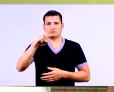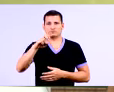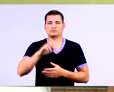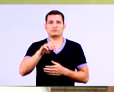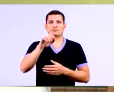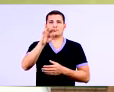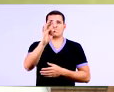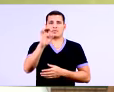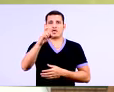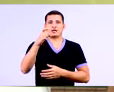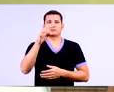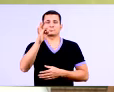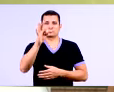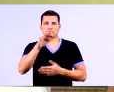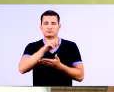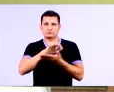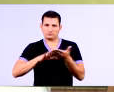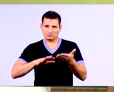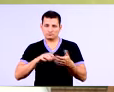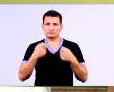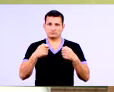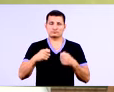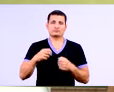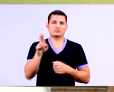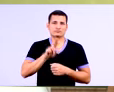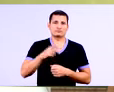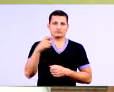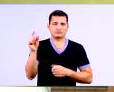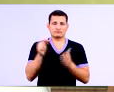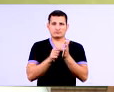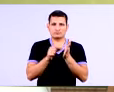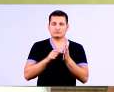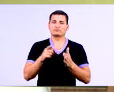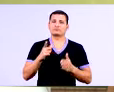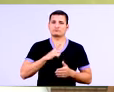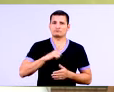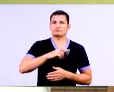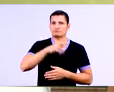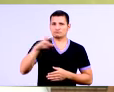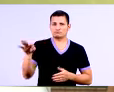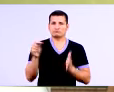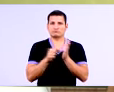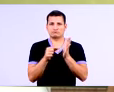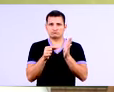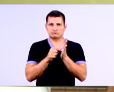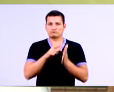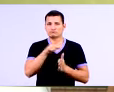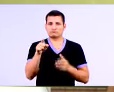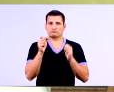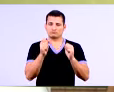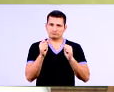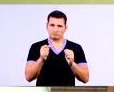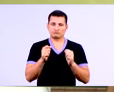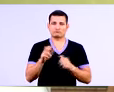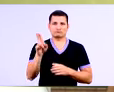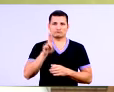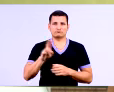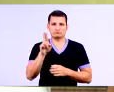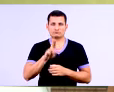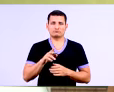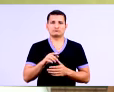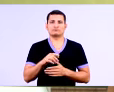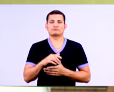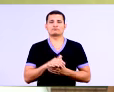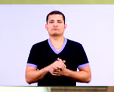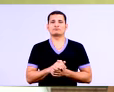criar uma outra ferramenta, então tem inúmeras ferramentas que vocês podem, ou então, melhor dizendo, né, inúmeros elementos que são